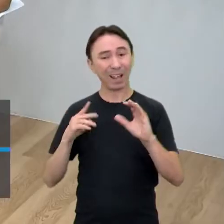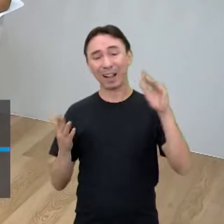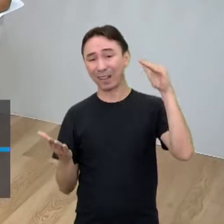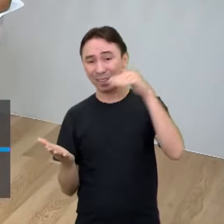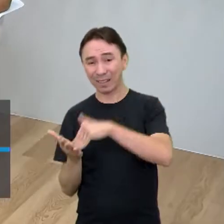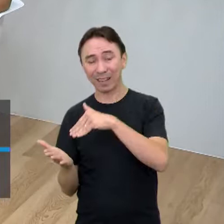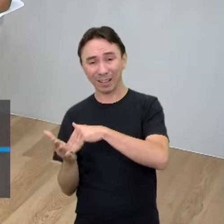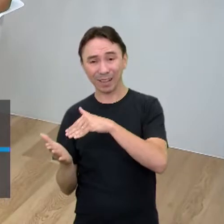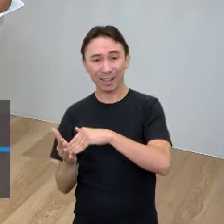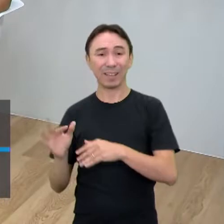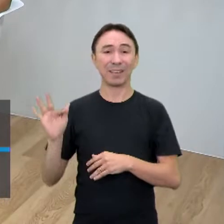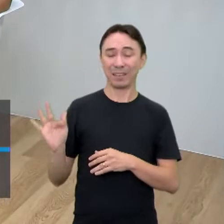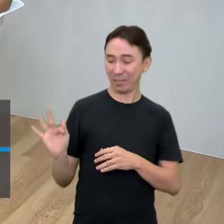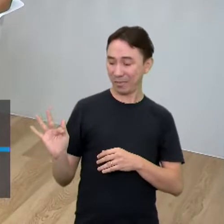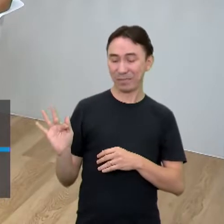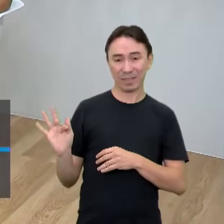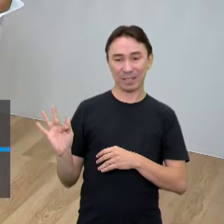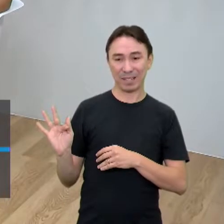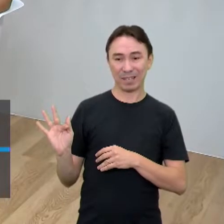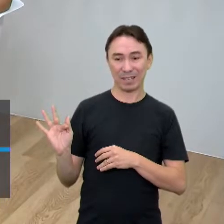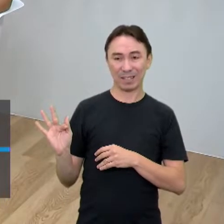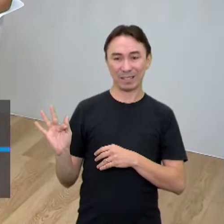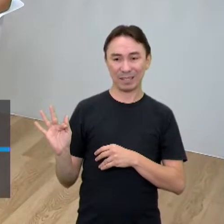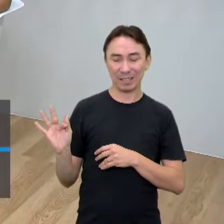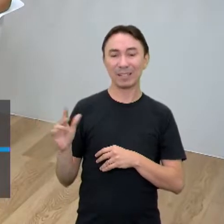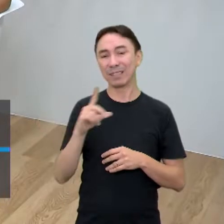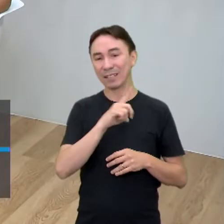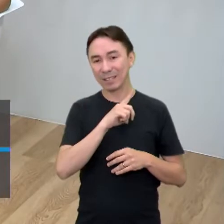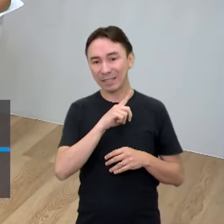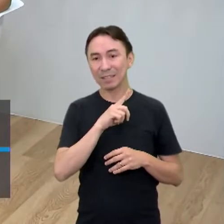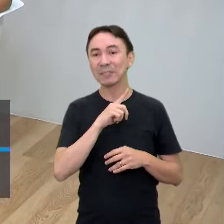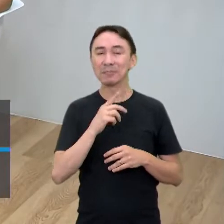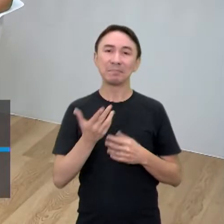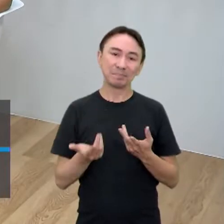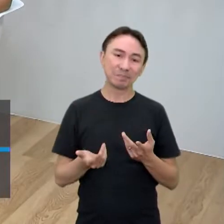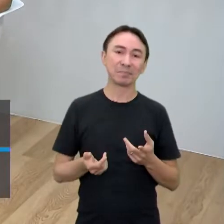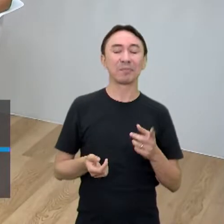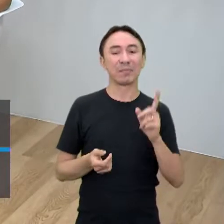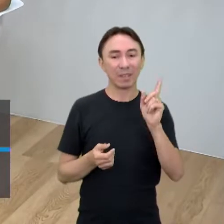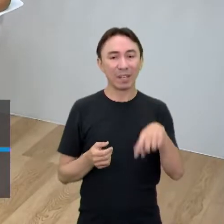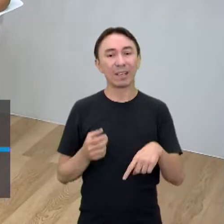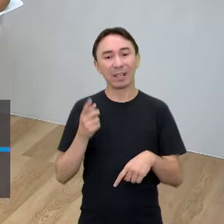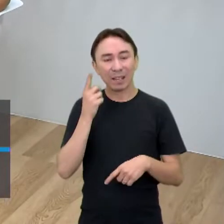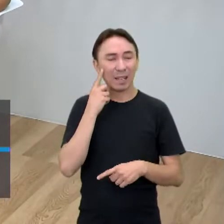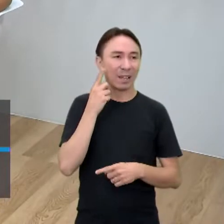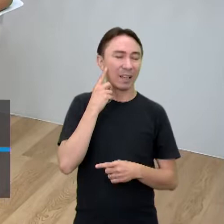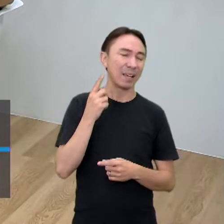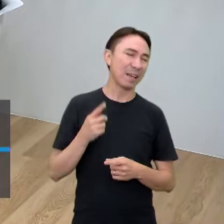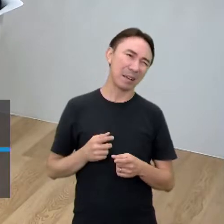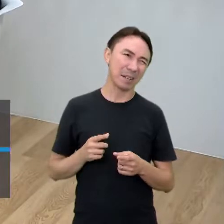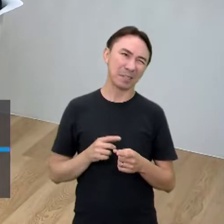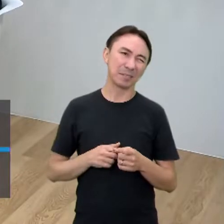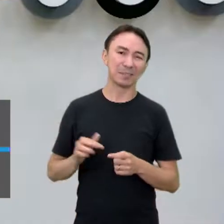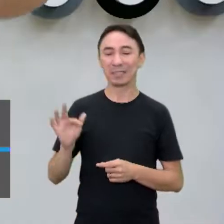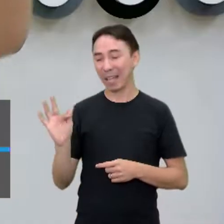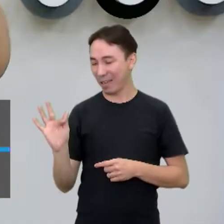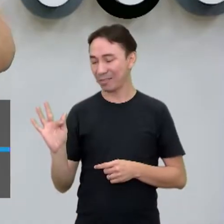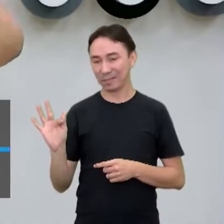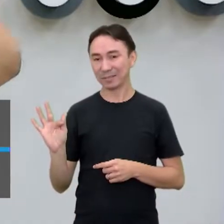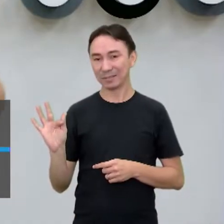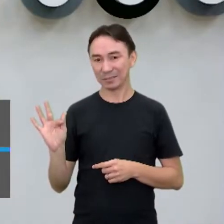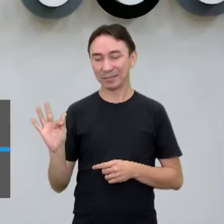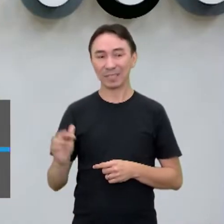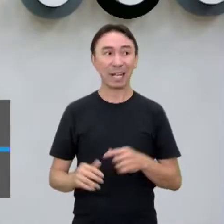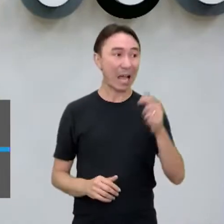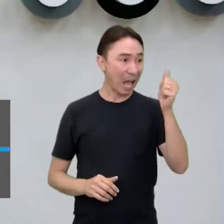tem os excluídos, né? Tem aquele pessoal que está à margem completamente eu acho do que aí sistema. entra no F. Então, por exemplo, a gente tem de A